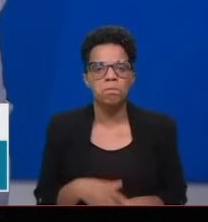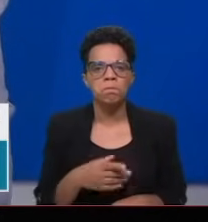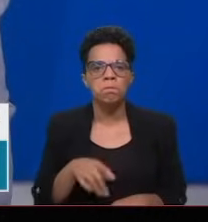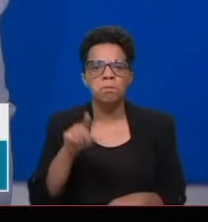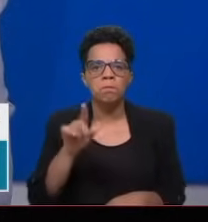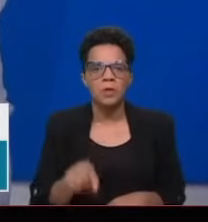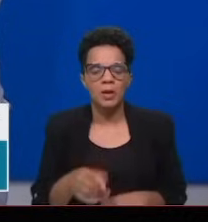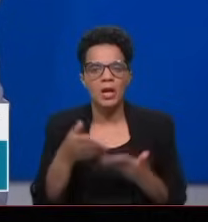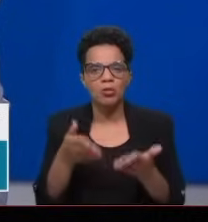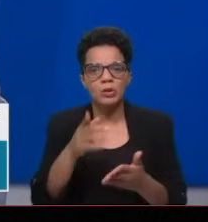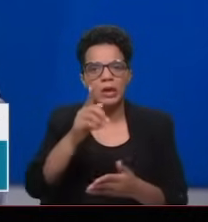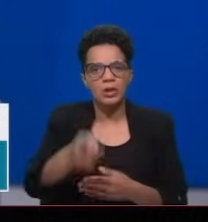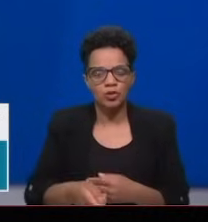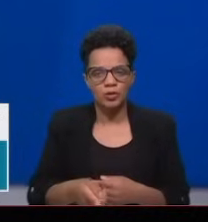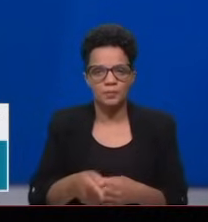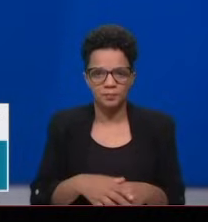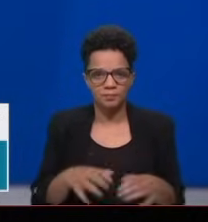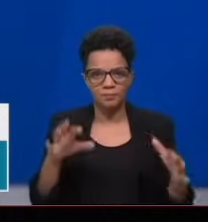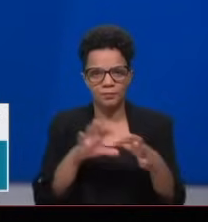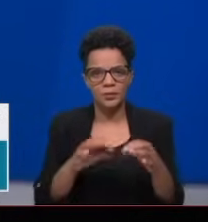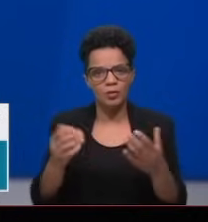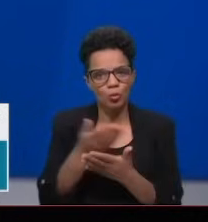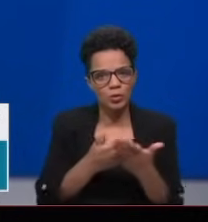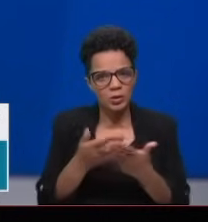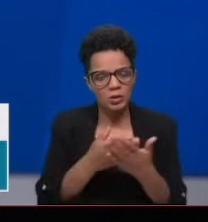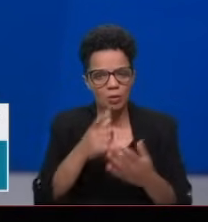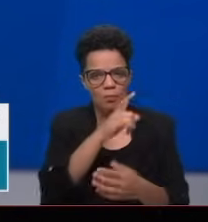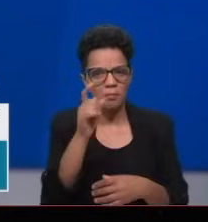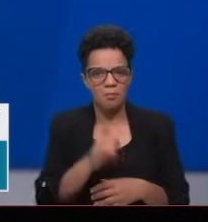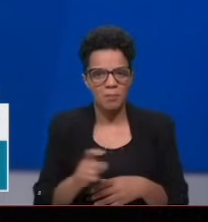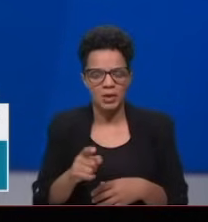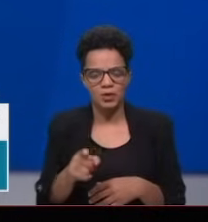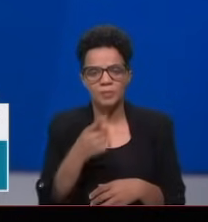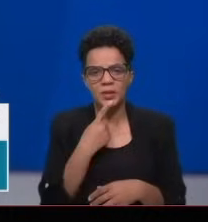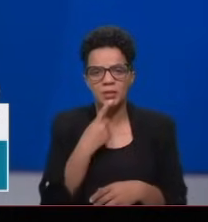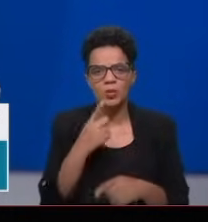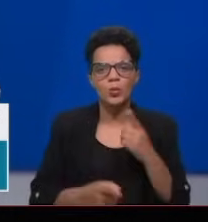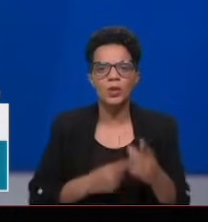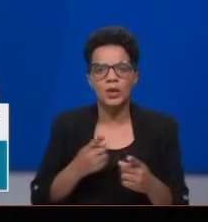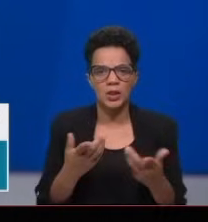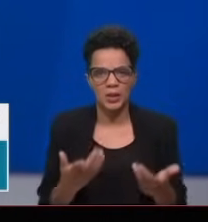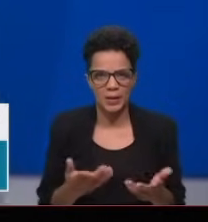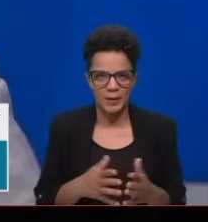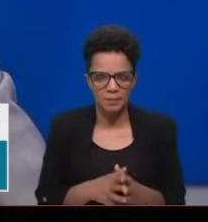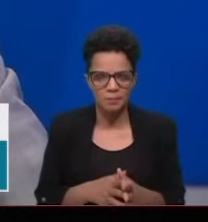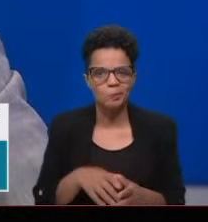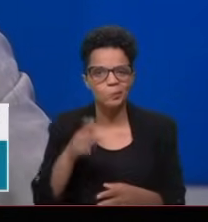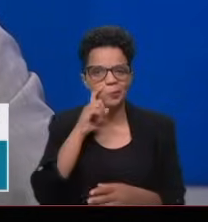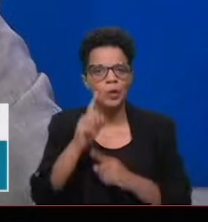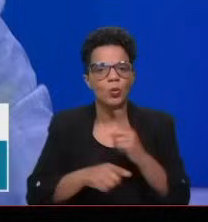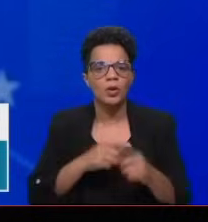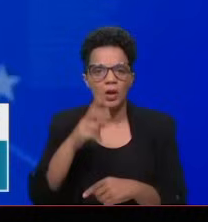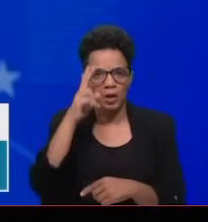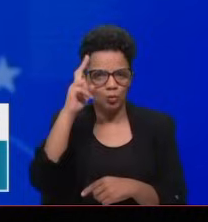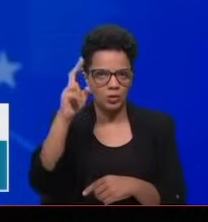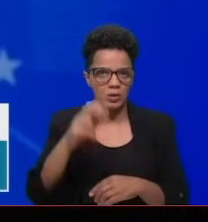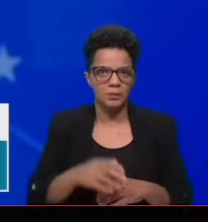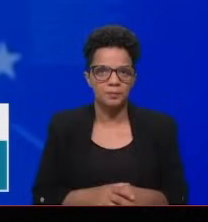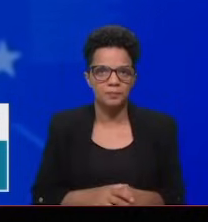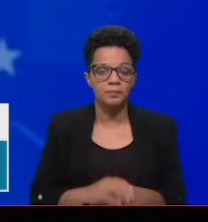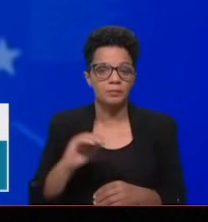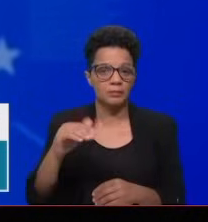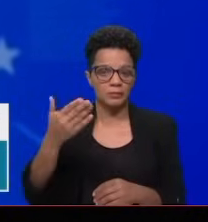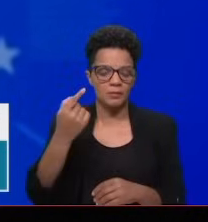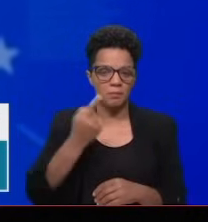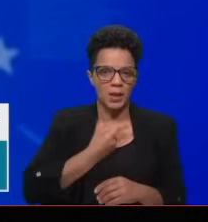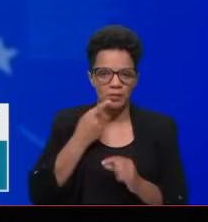devia ir à ajuda em relação à negociação de de p isso significa o quê é garantir o que é à Rússia primeiro temos